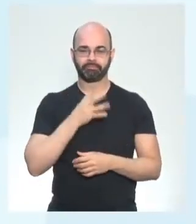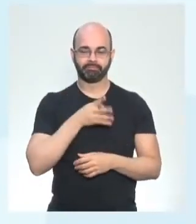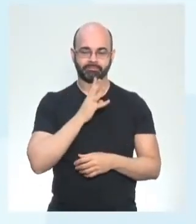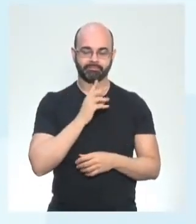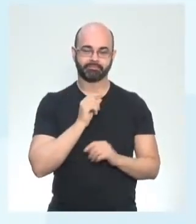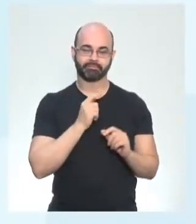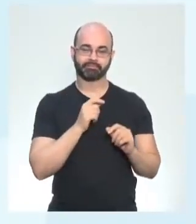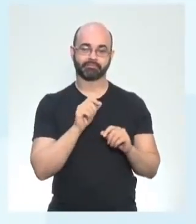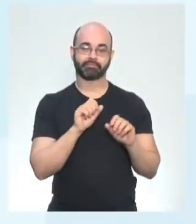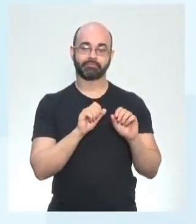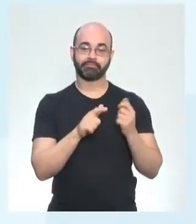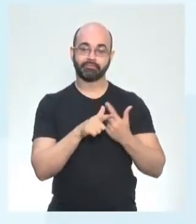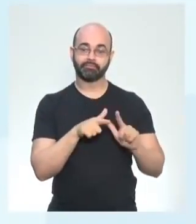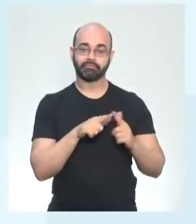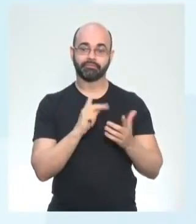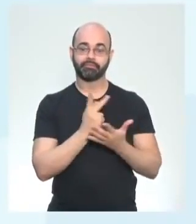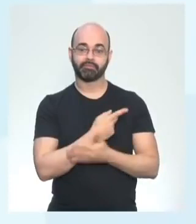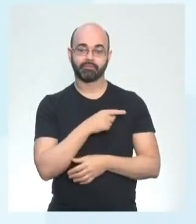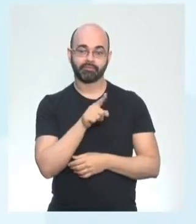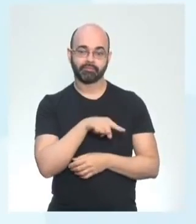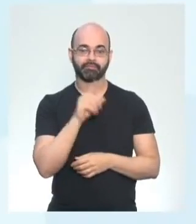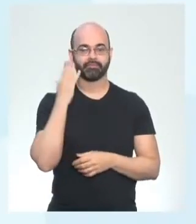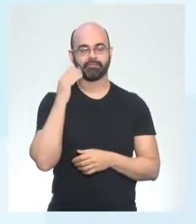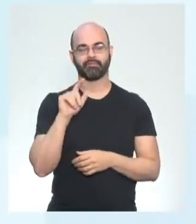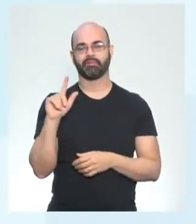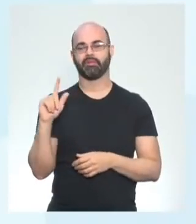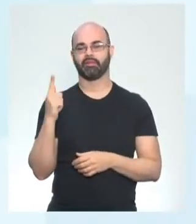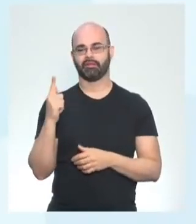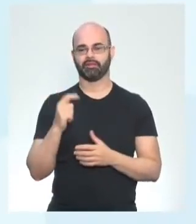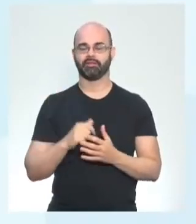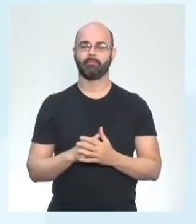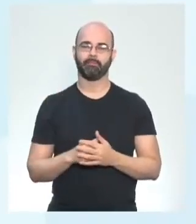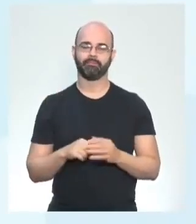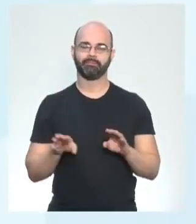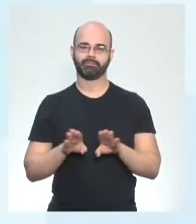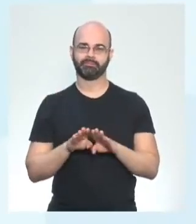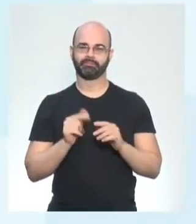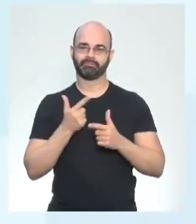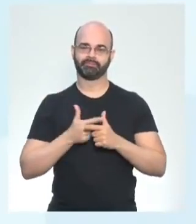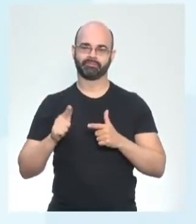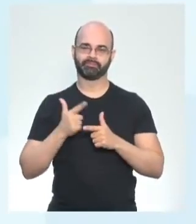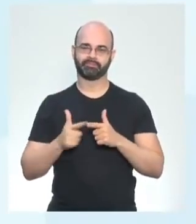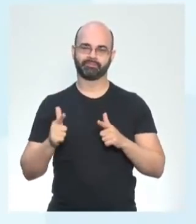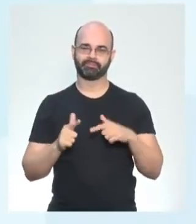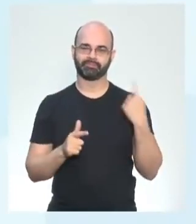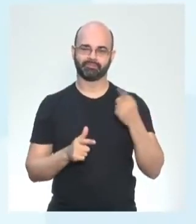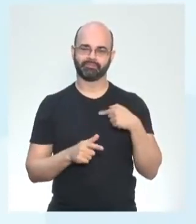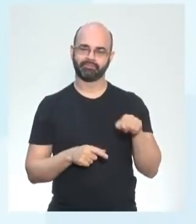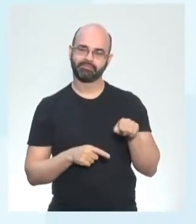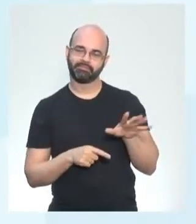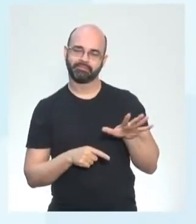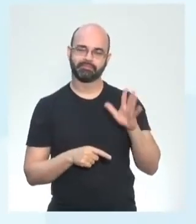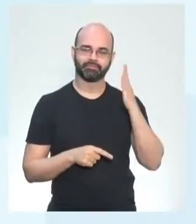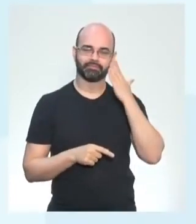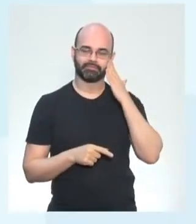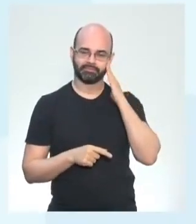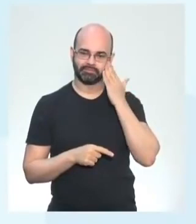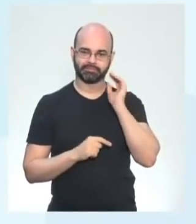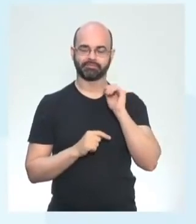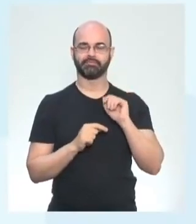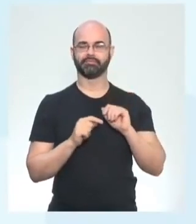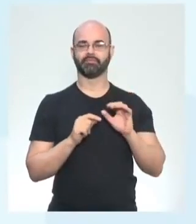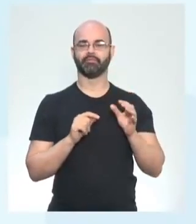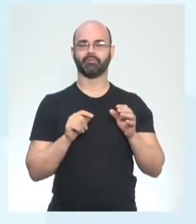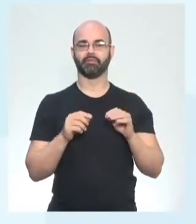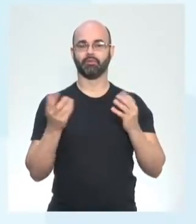situações, problemas que envolvam essas medidas de grandeza. E nós vimos aí alguns problemas envolvendo essas medidas. Hoje nós falamos sobre